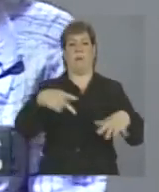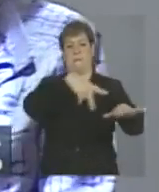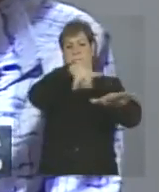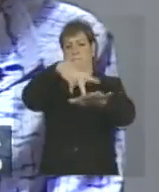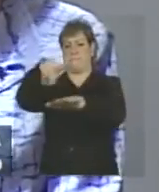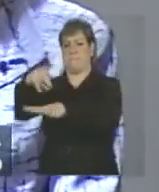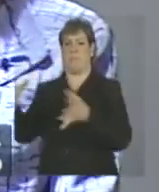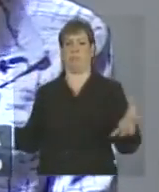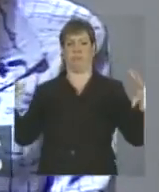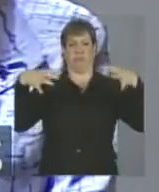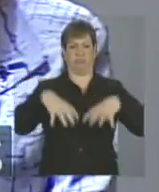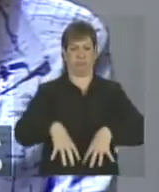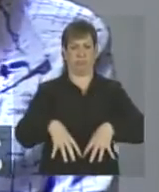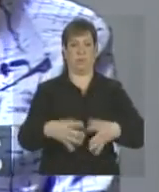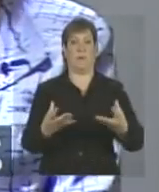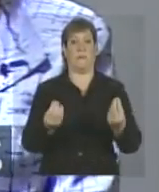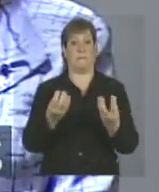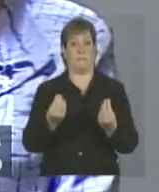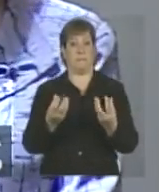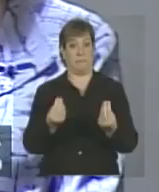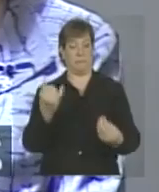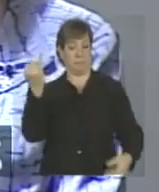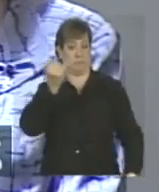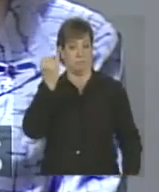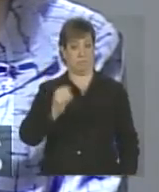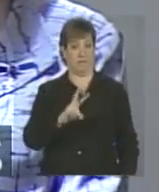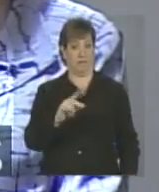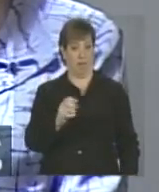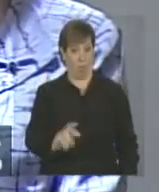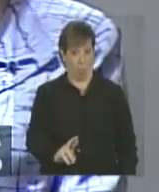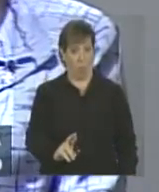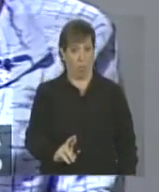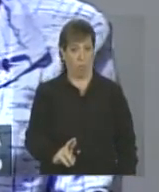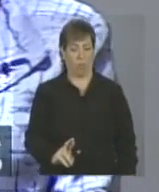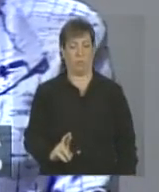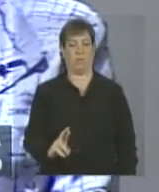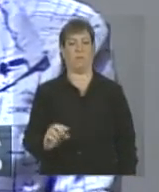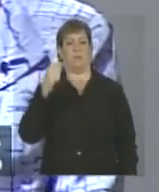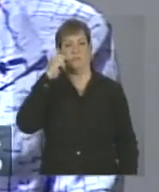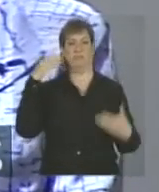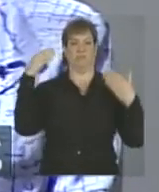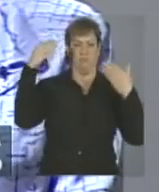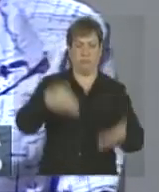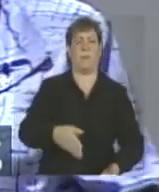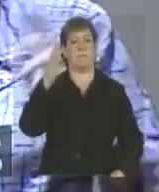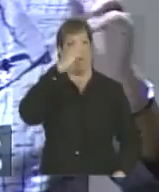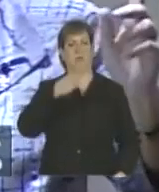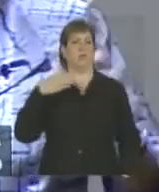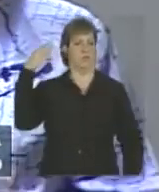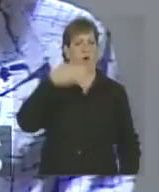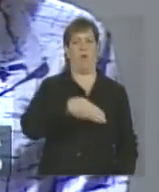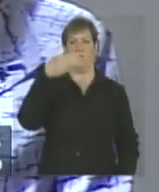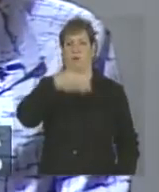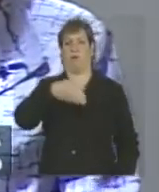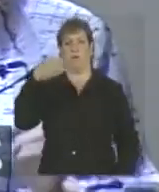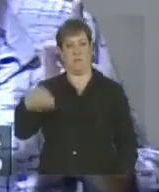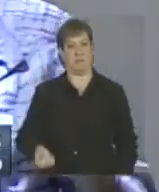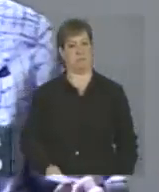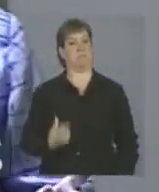países bastante significativos e com presença internacional ocupam na